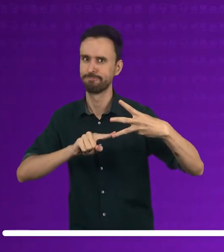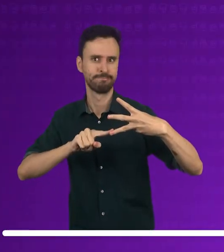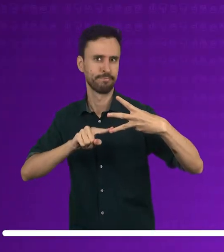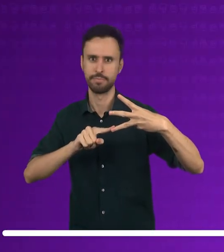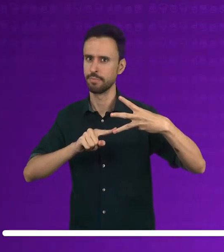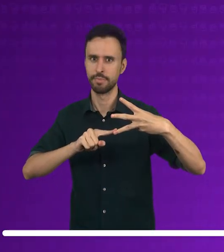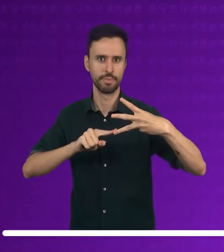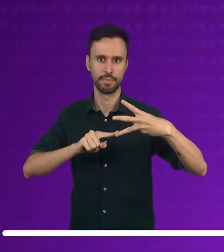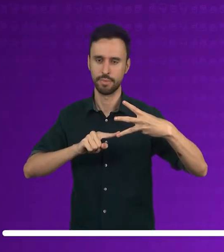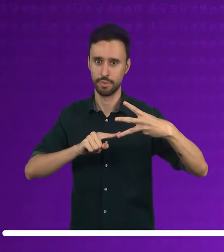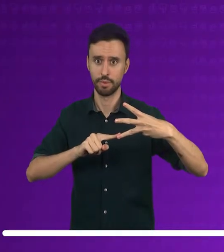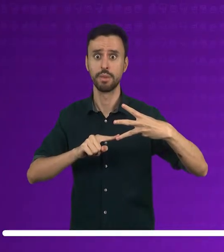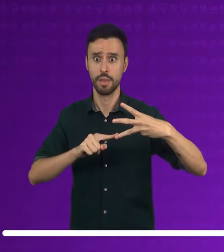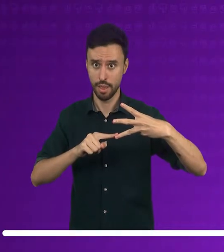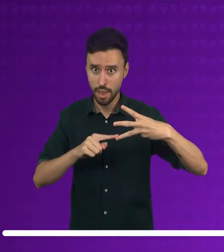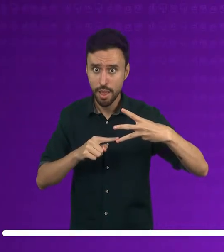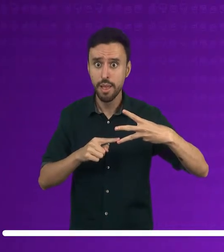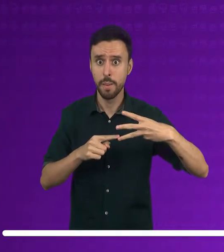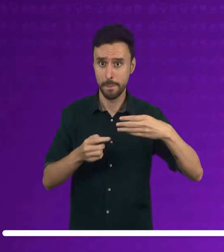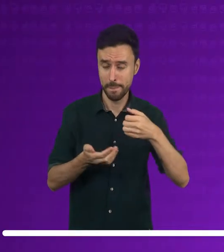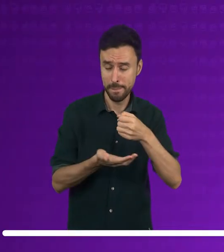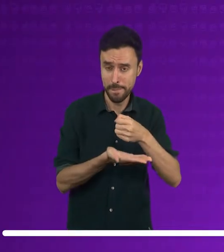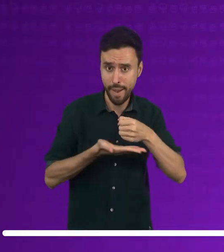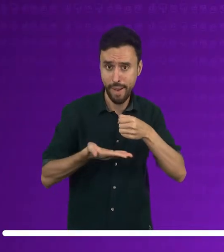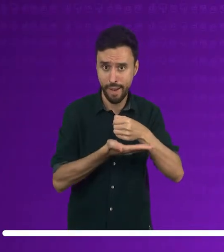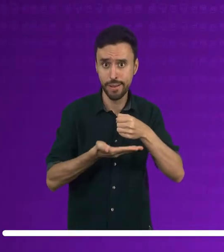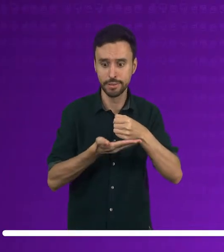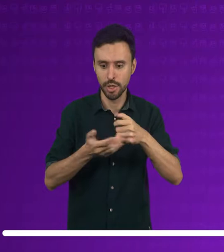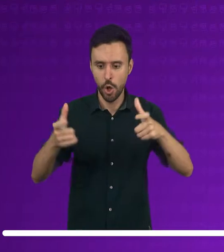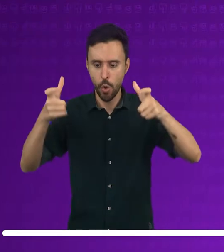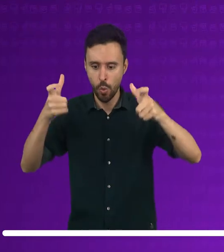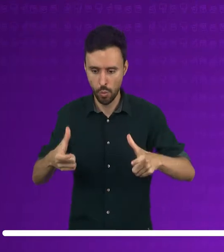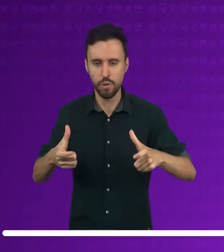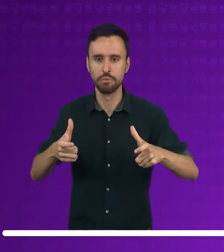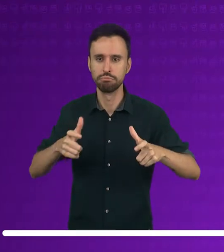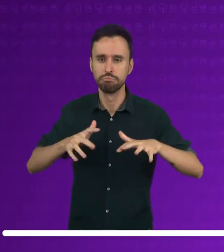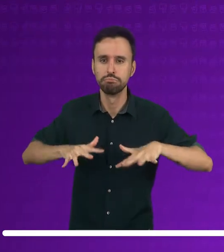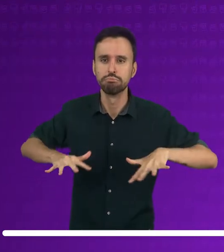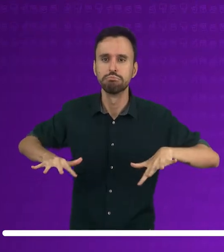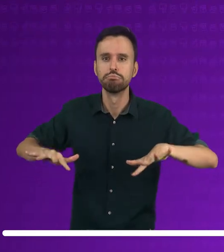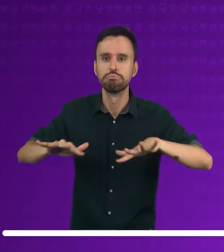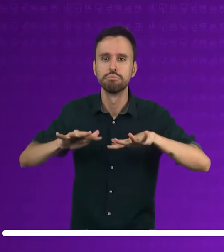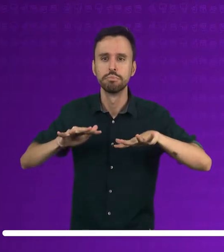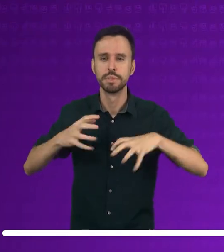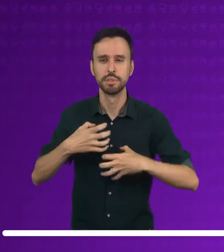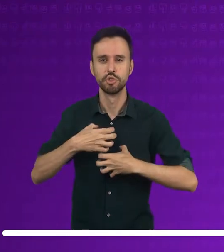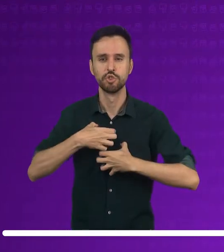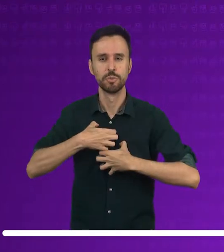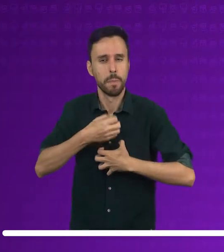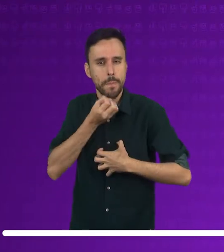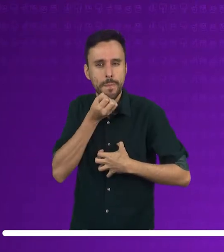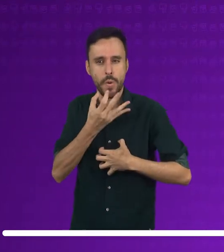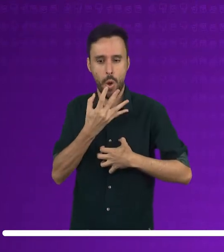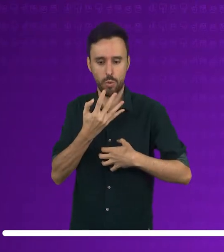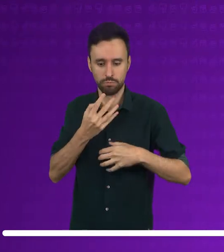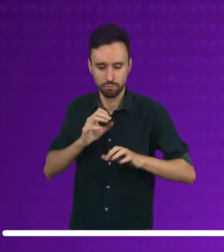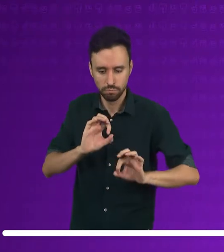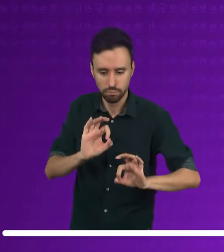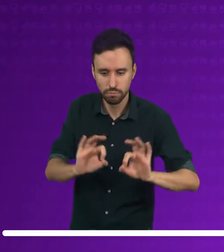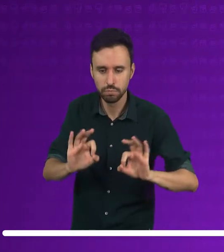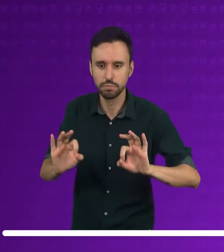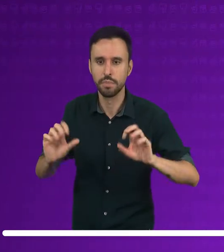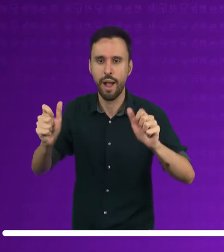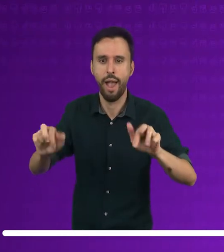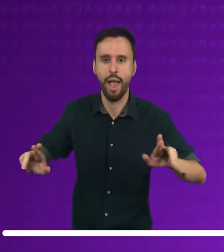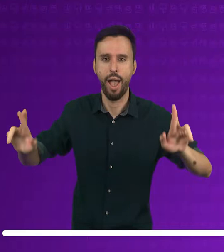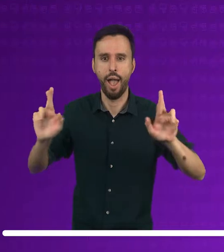princípios básicos para ter produtividade é estar em um local que ofereça bem-estar. Então, tente organizar um espaço